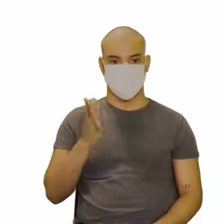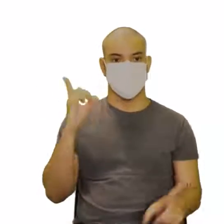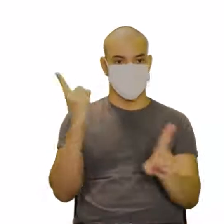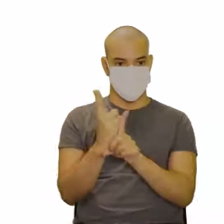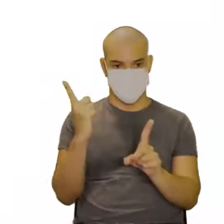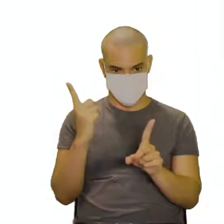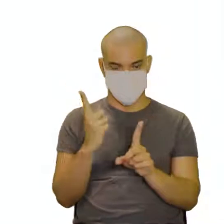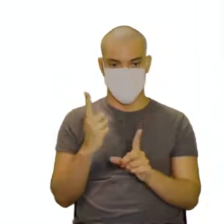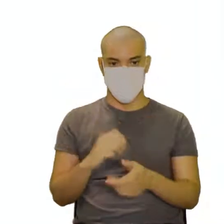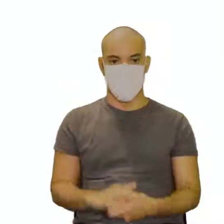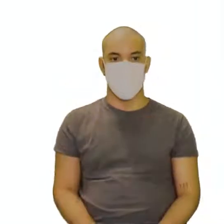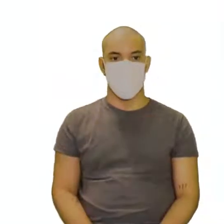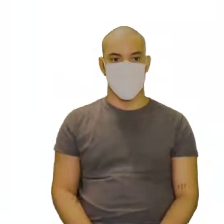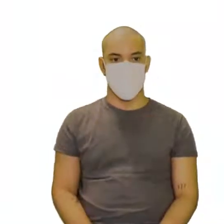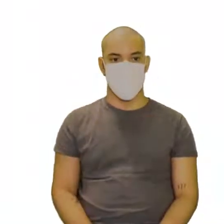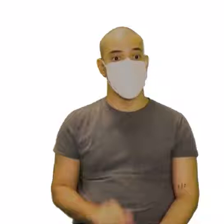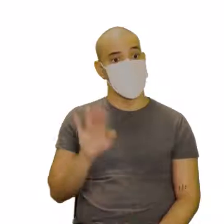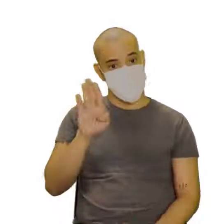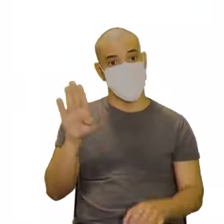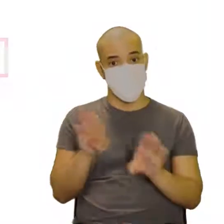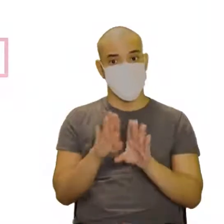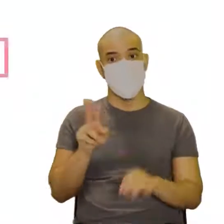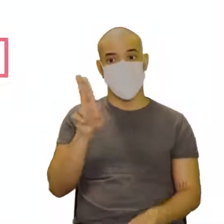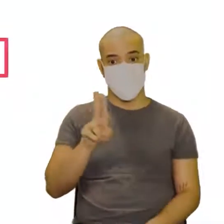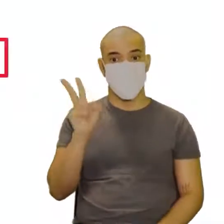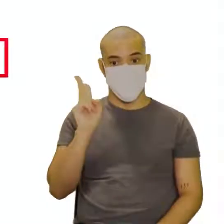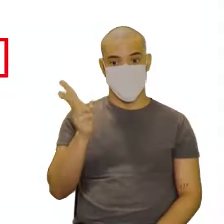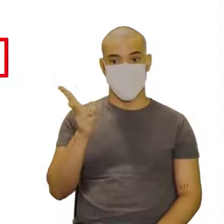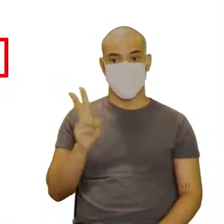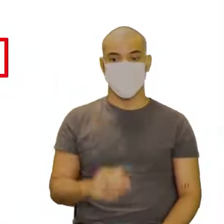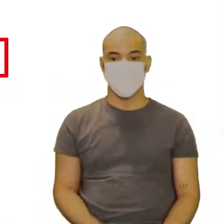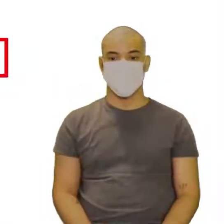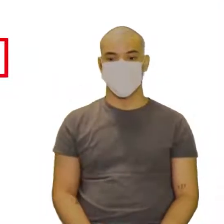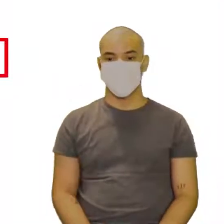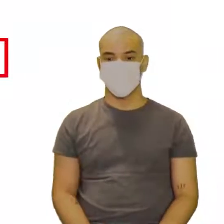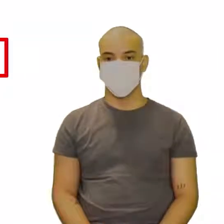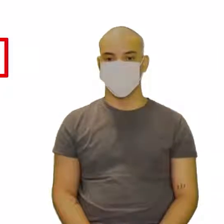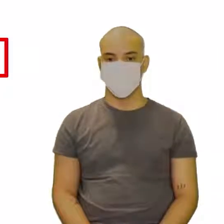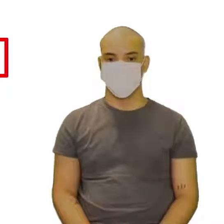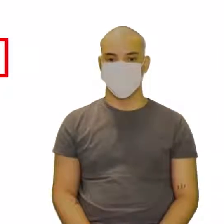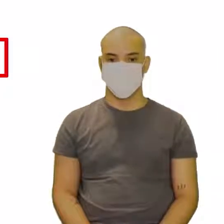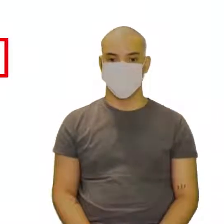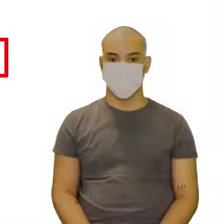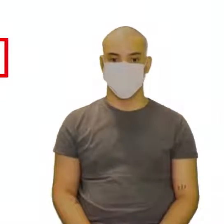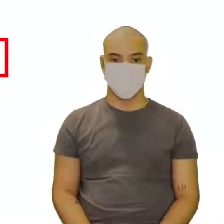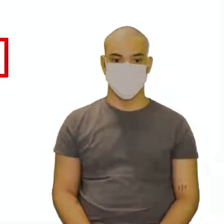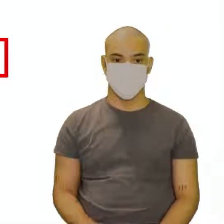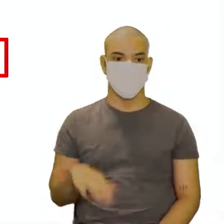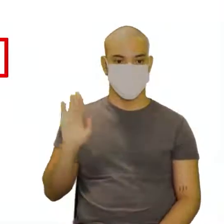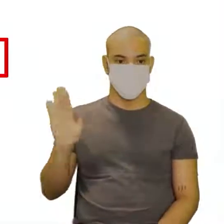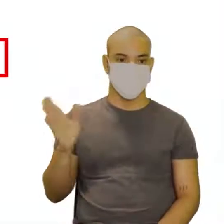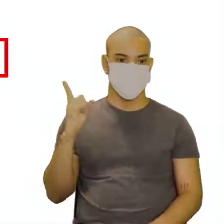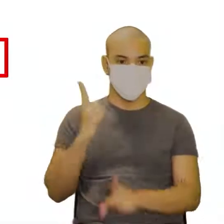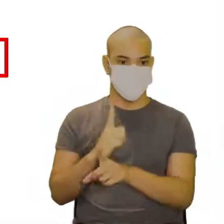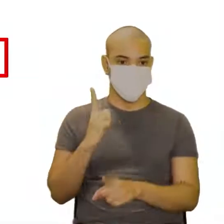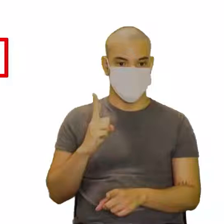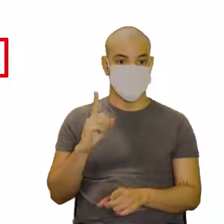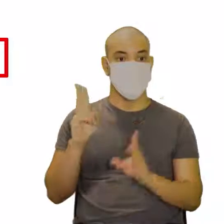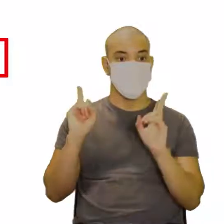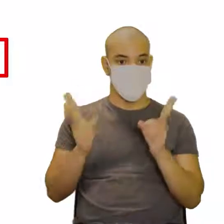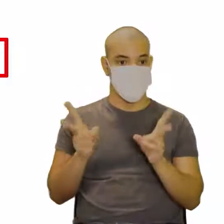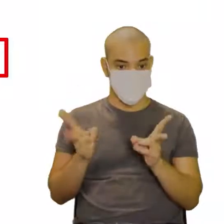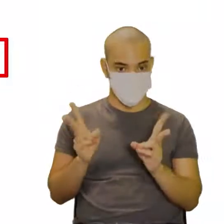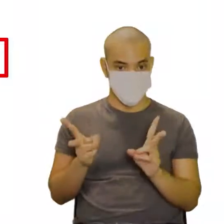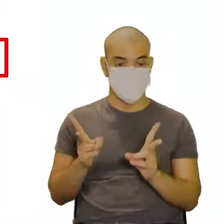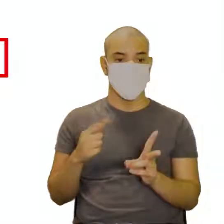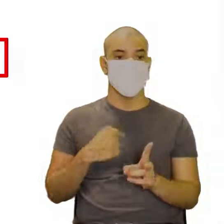a carga e para B a gente pode utilizar a mesma carga. Olha aí, ó. Tá aqui. Então eu peguei a mesma